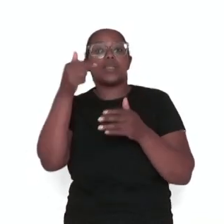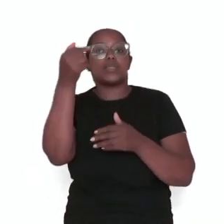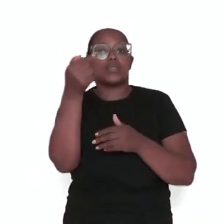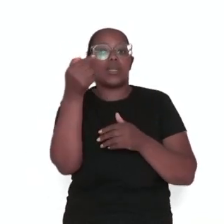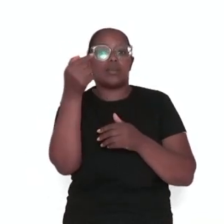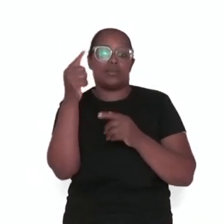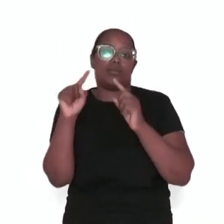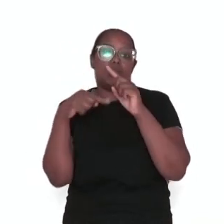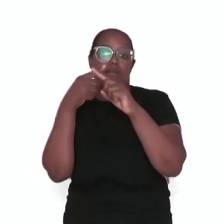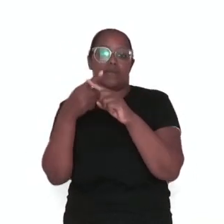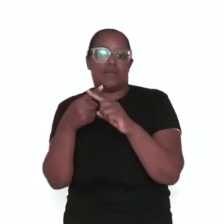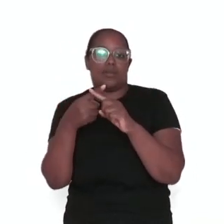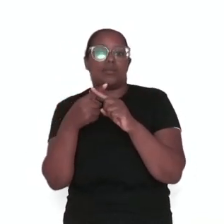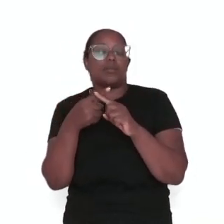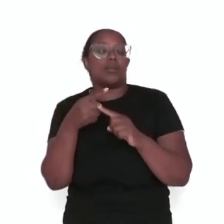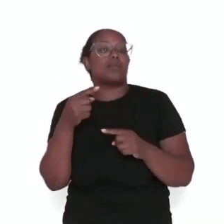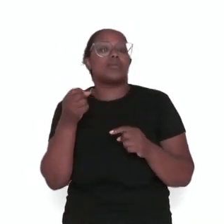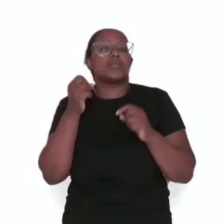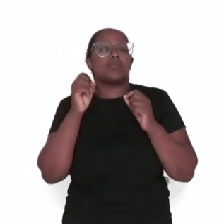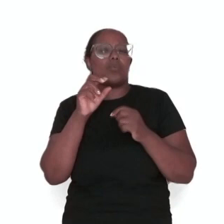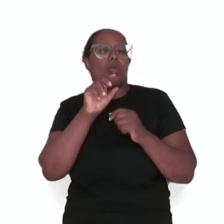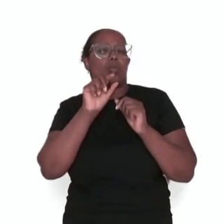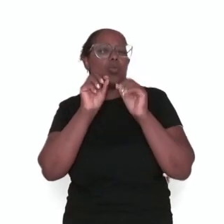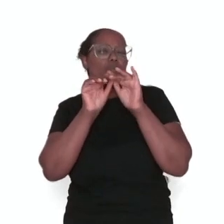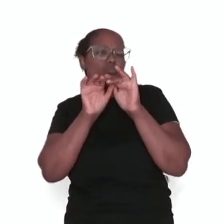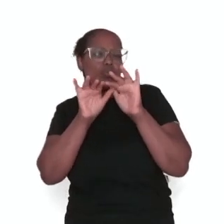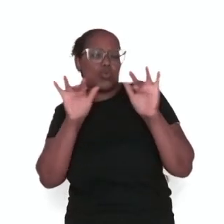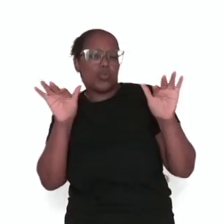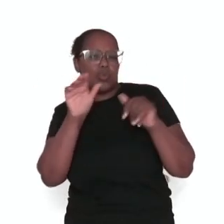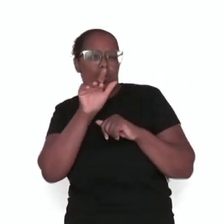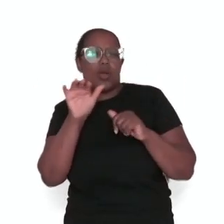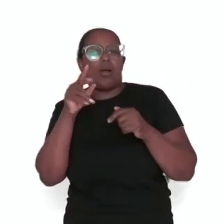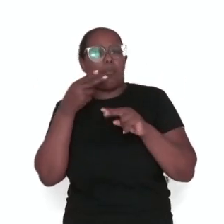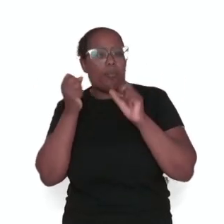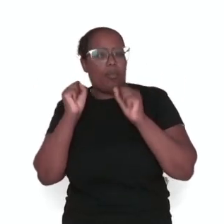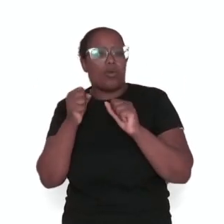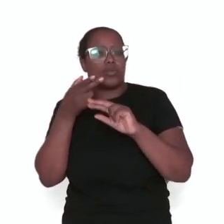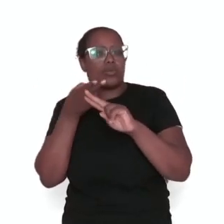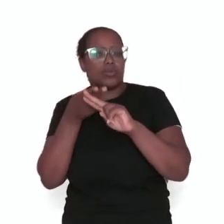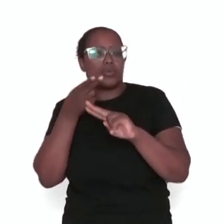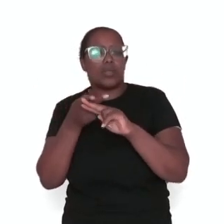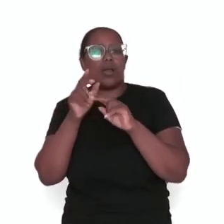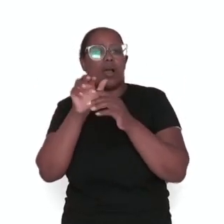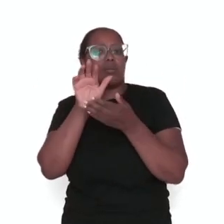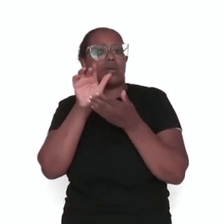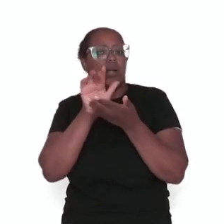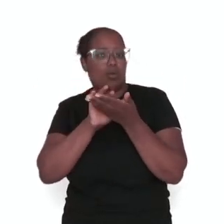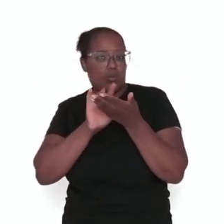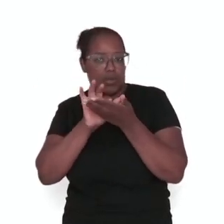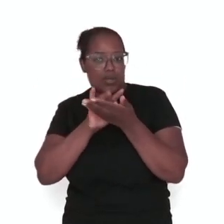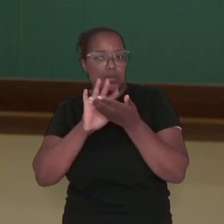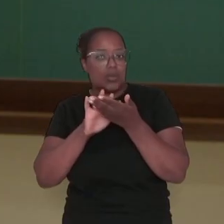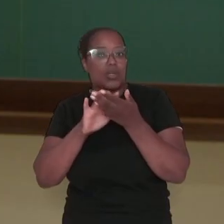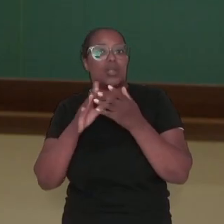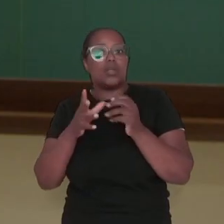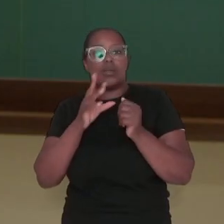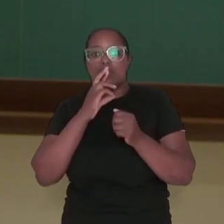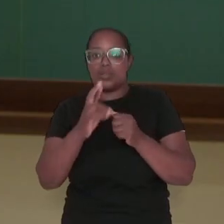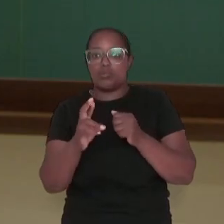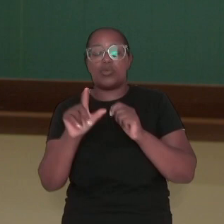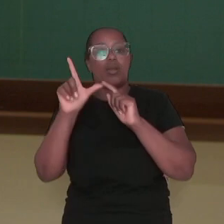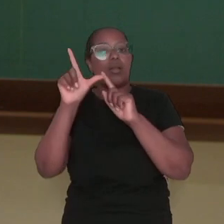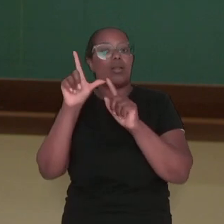7,348 vezes 10 elevado a 19 T. Use uma calculadora, calcule e responda. Letra